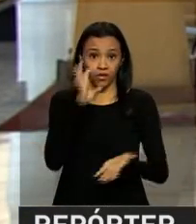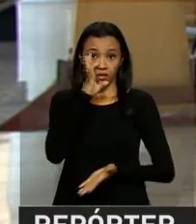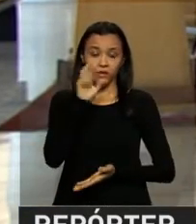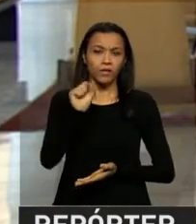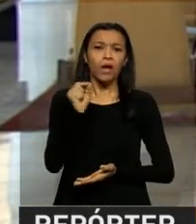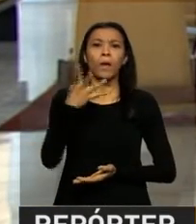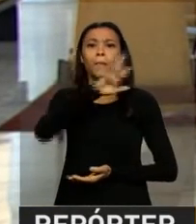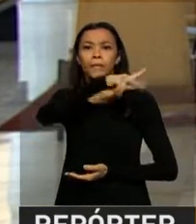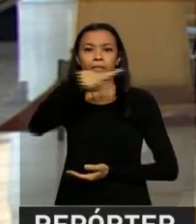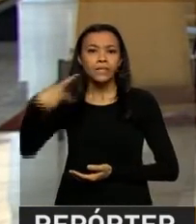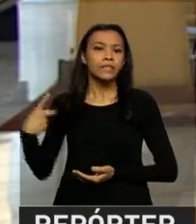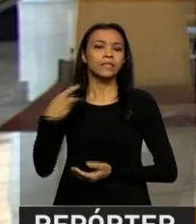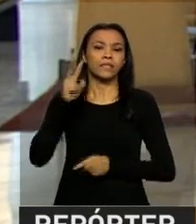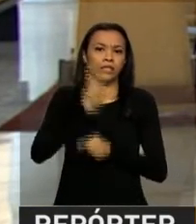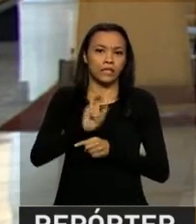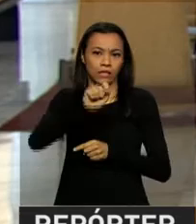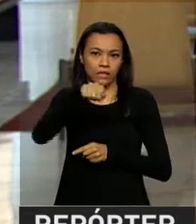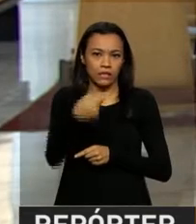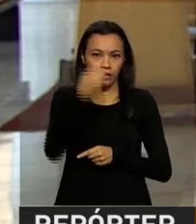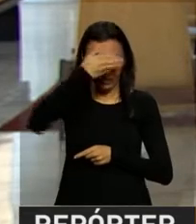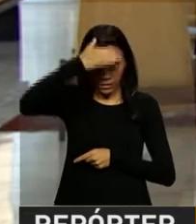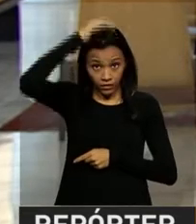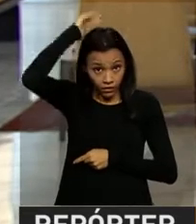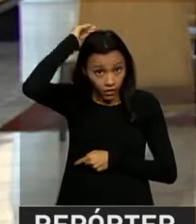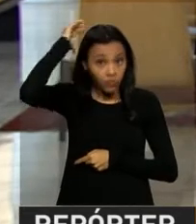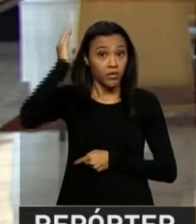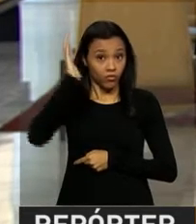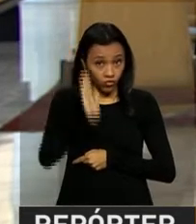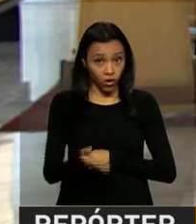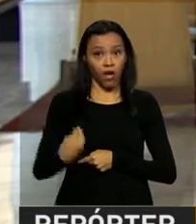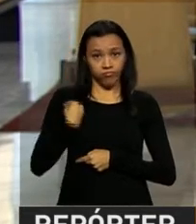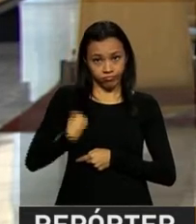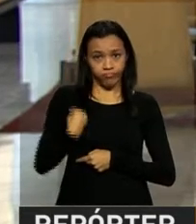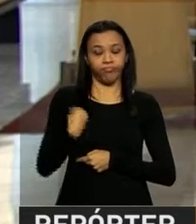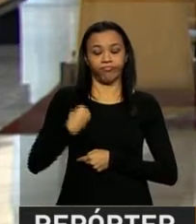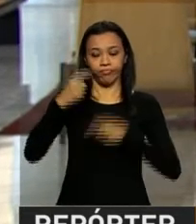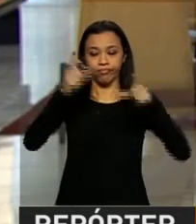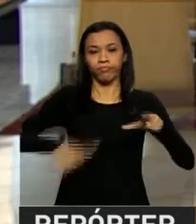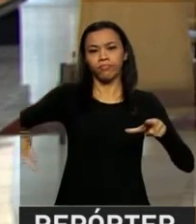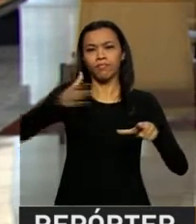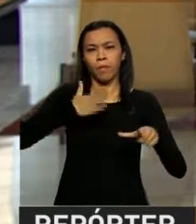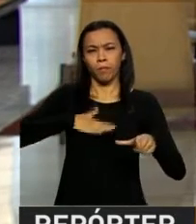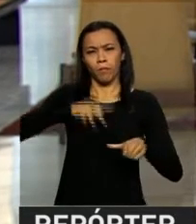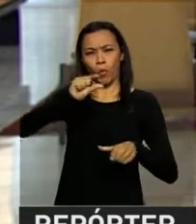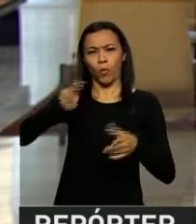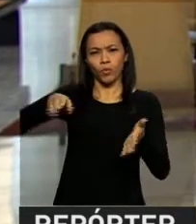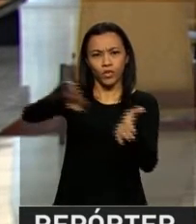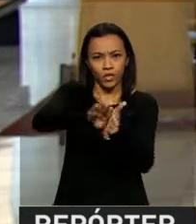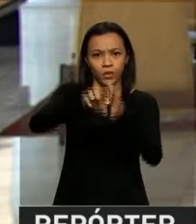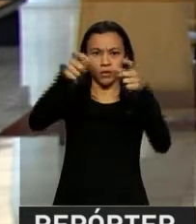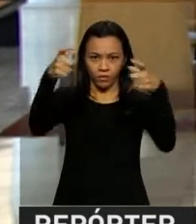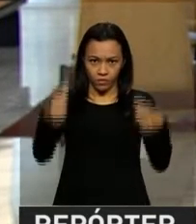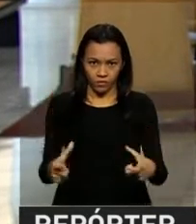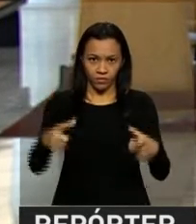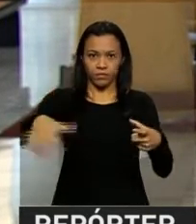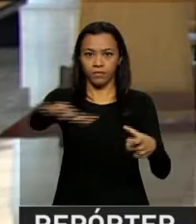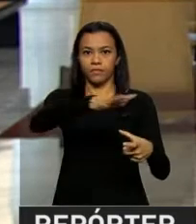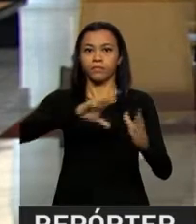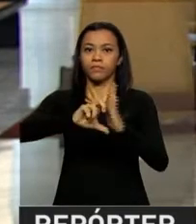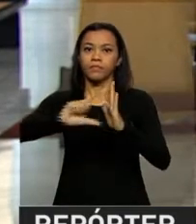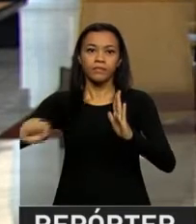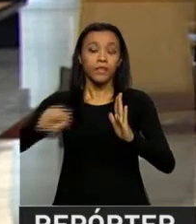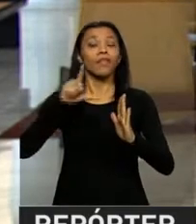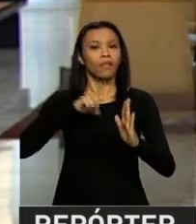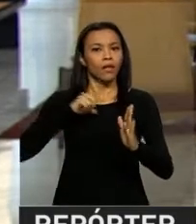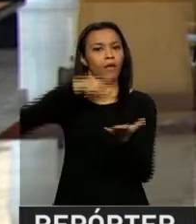o presidente da República interino, Michel Temer, está aqui no Palácio do Planalto, chegou agora há pouco à sede do Poder Executivo e ele cumpre